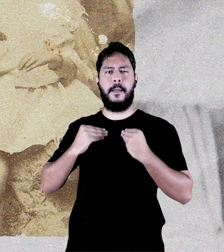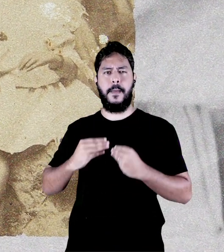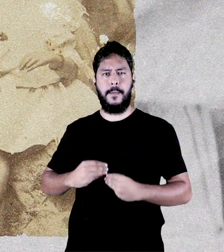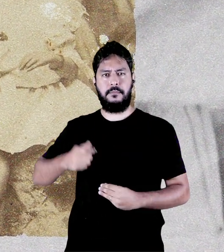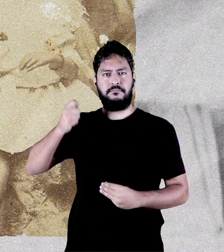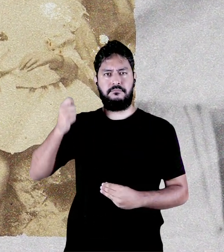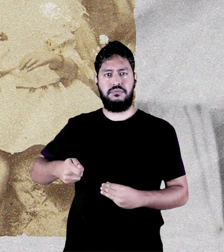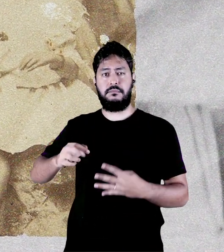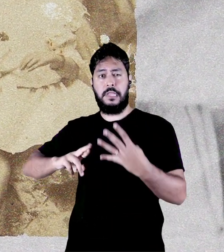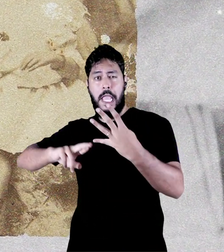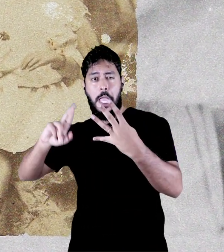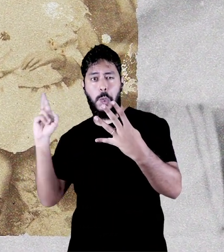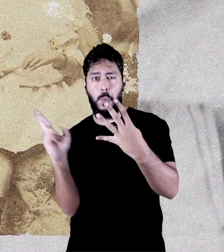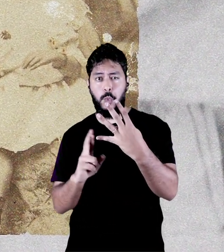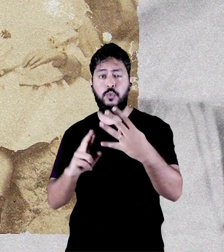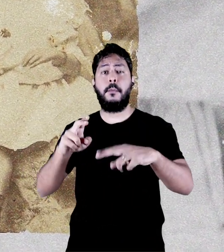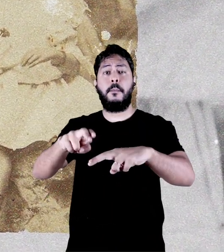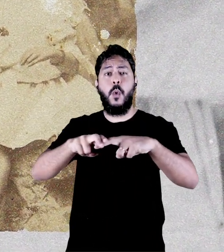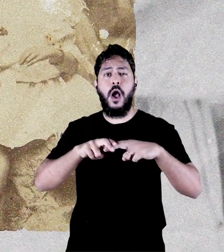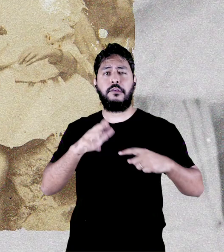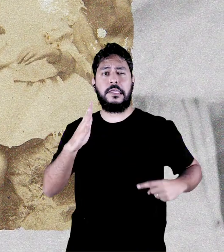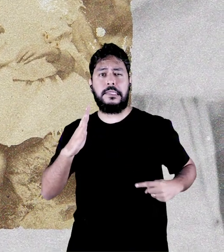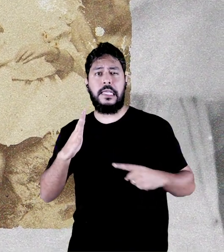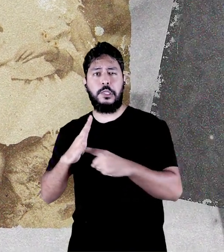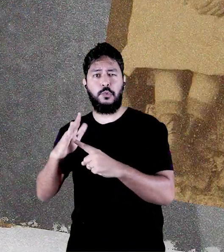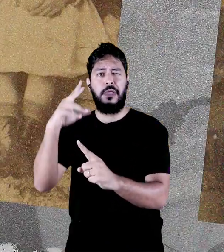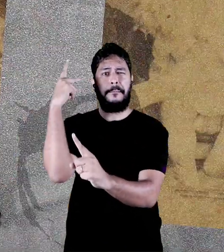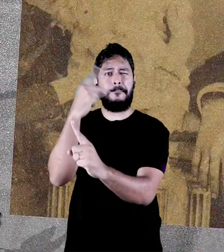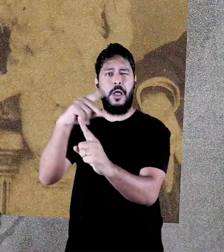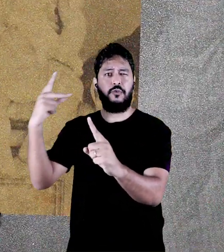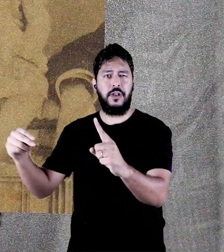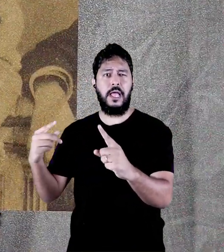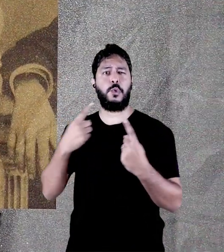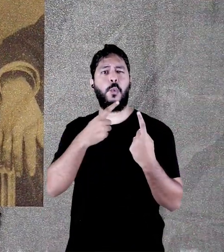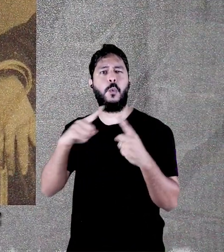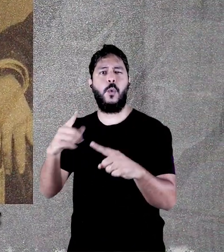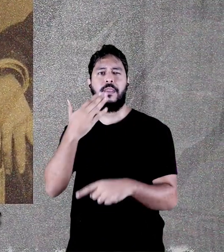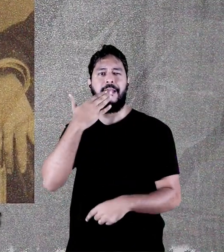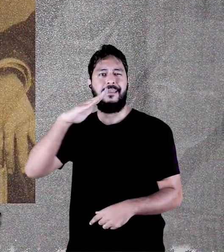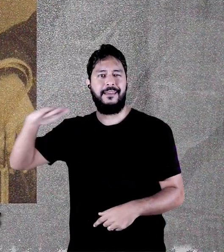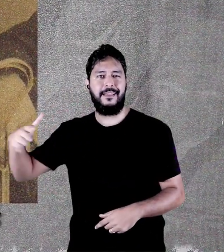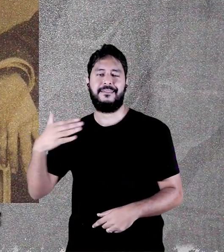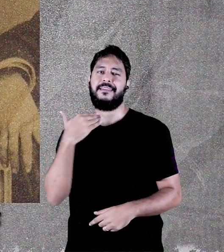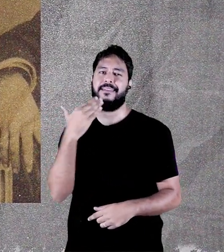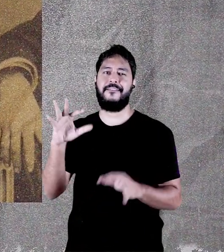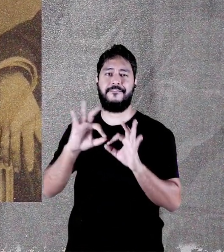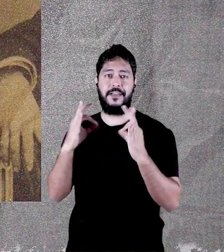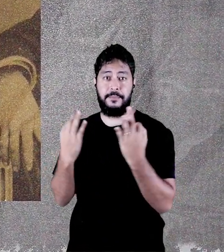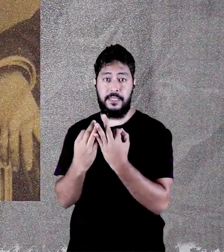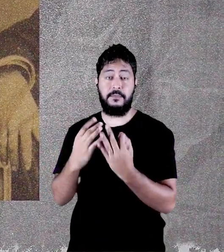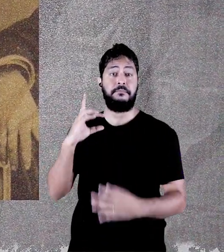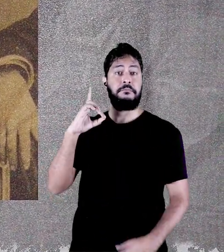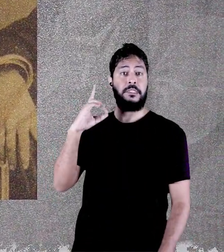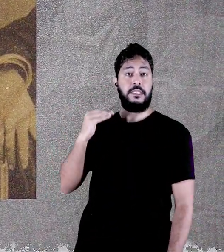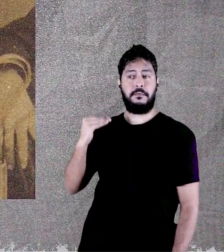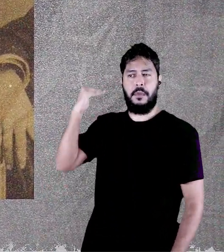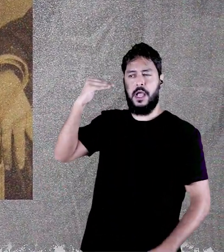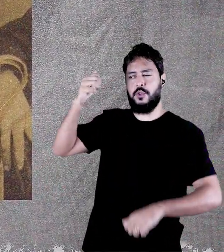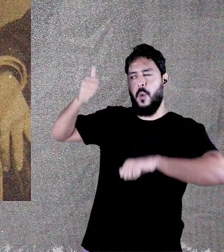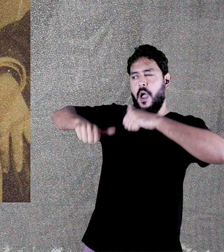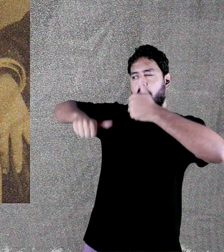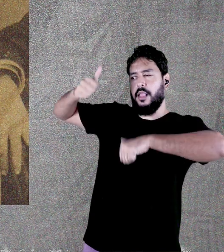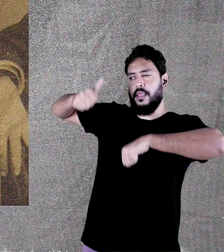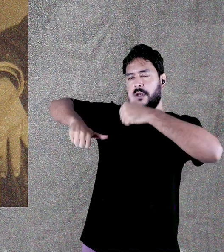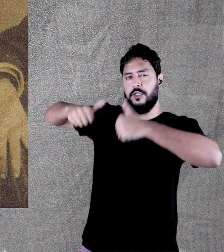uma decisão do juiz de fora e órfãos da Vila do Recife em relação a uma denúncia de maus-tratos contra crianças órfãs.